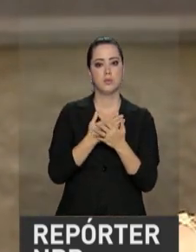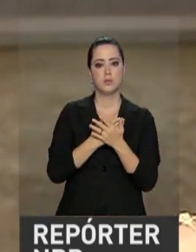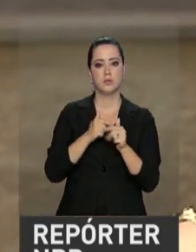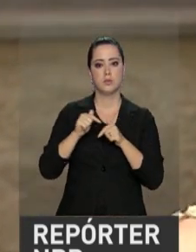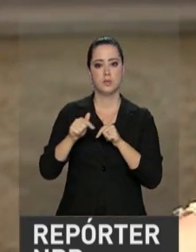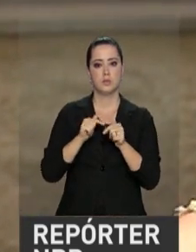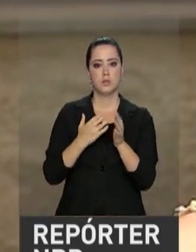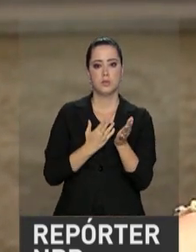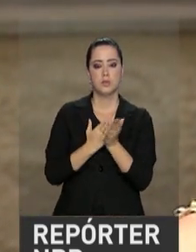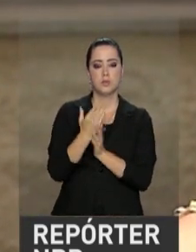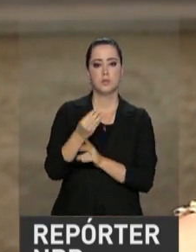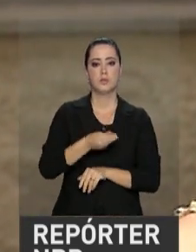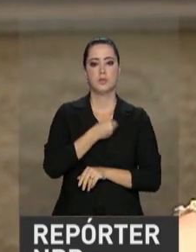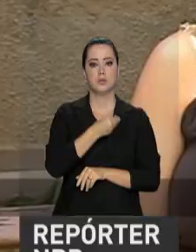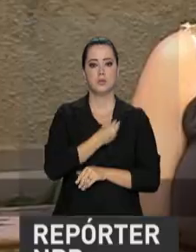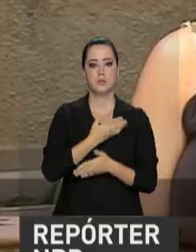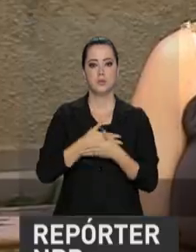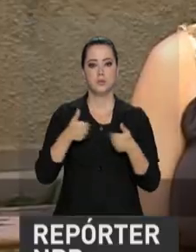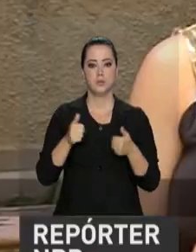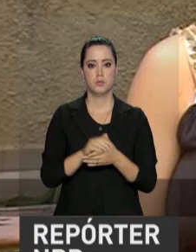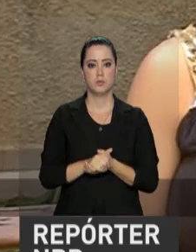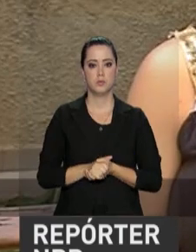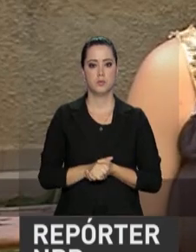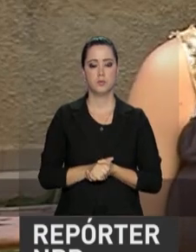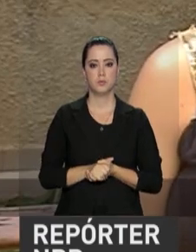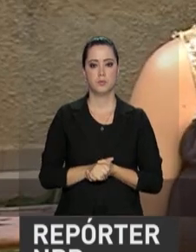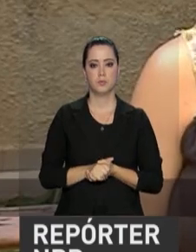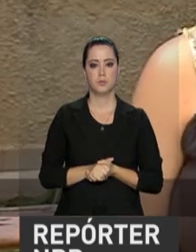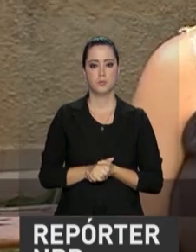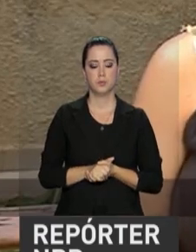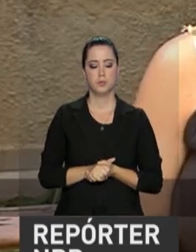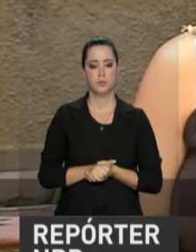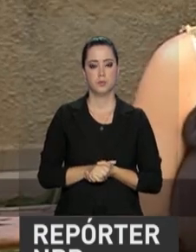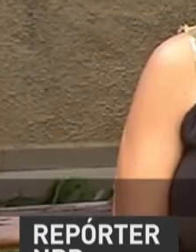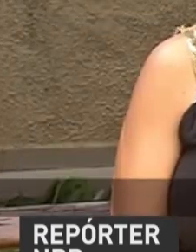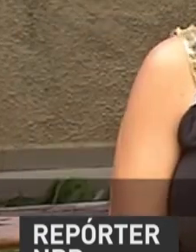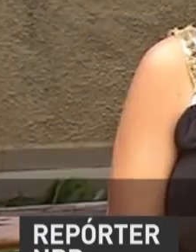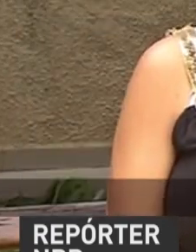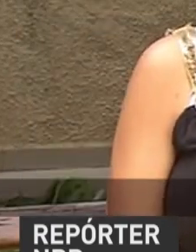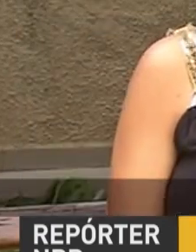começar uma vida melhor sobre lombe a quem